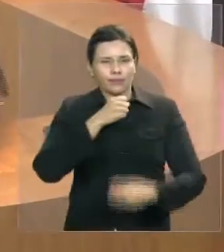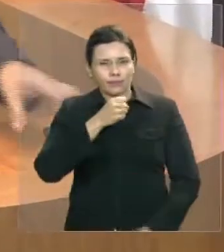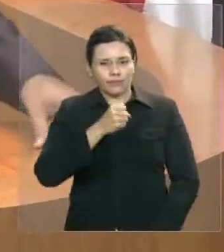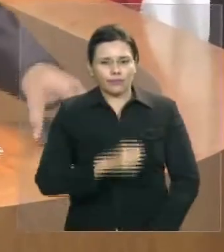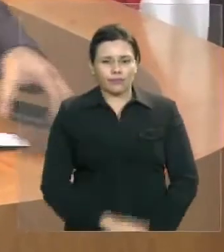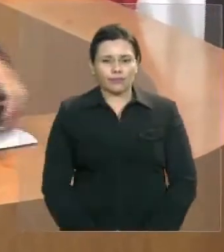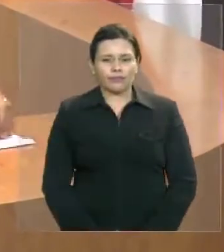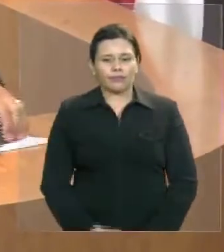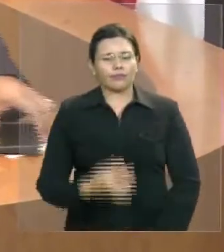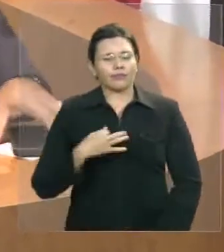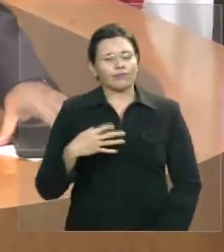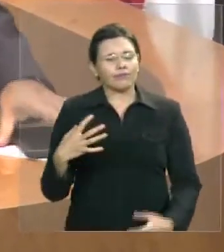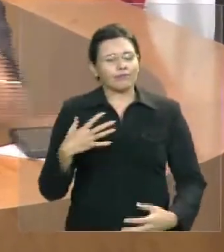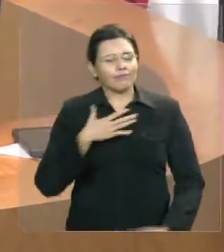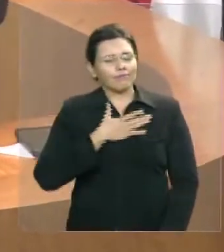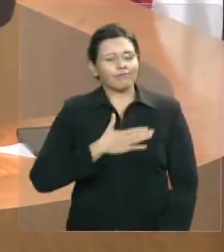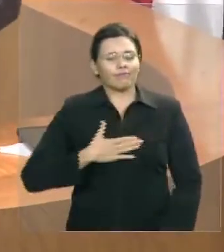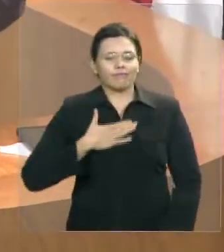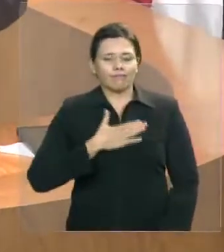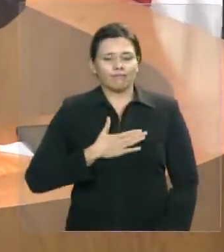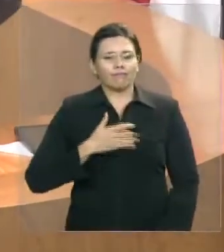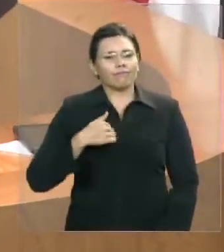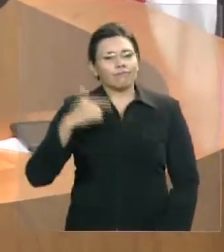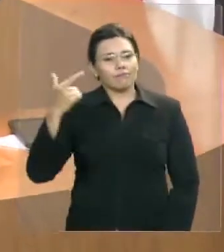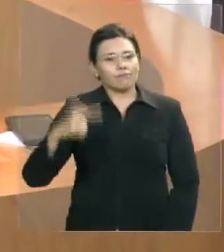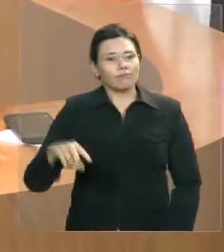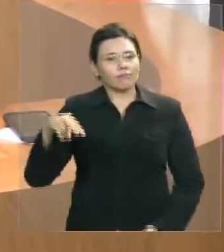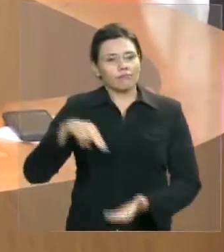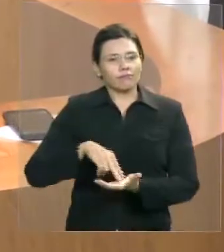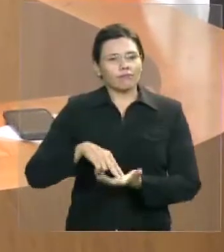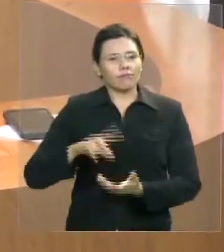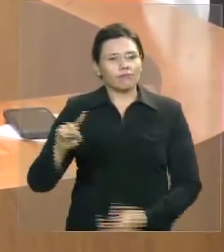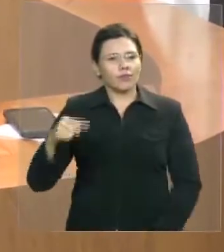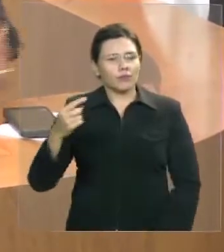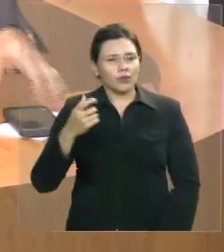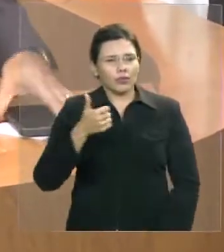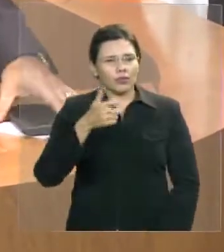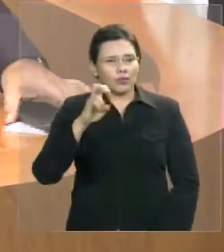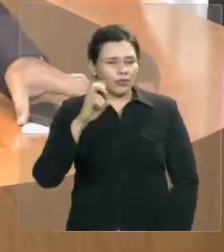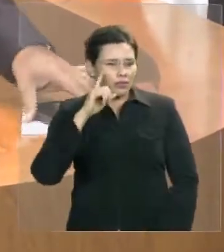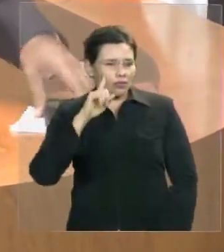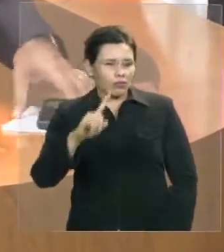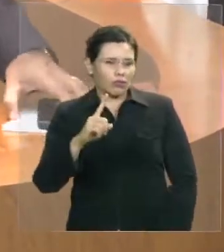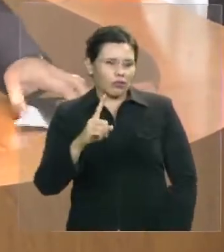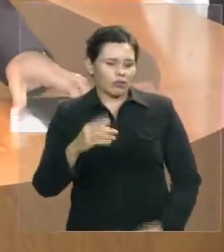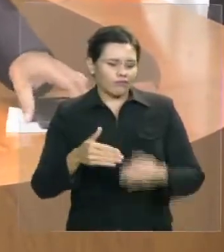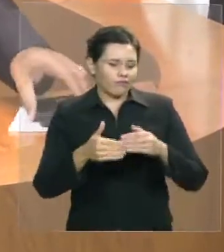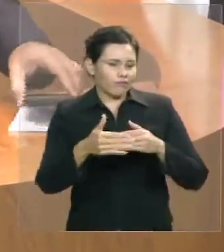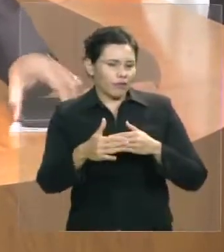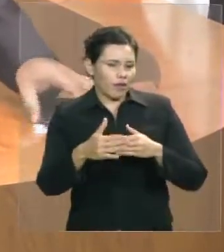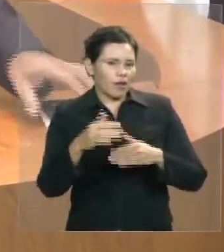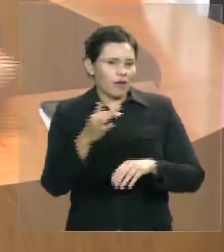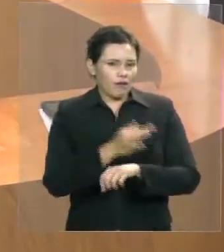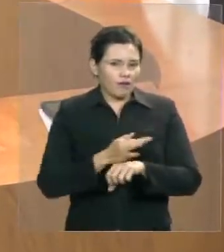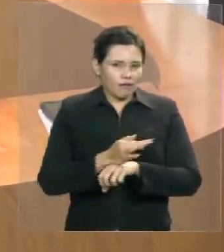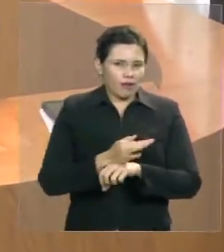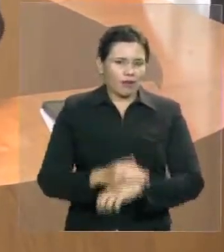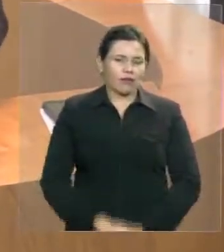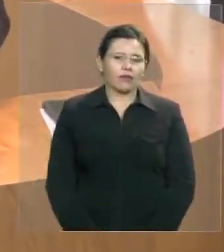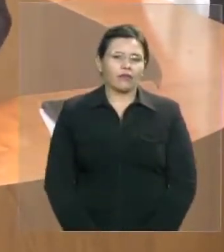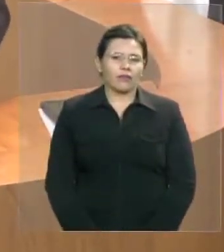Sempre um prazer voltar a esta tribuna após esse recesso, as convenções que todos nós trabalhamos muito